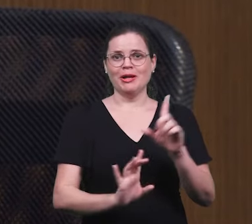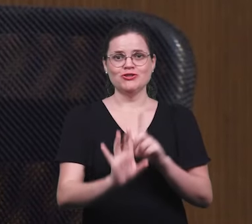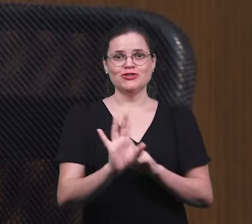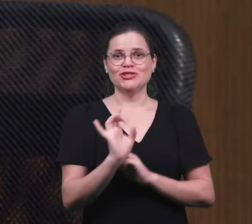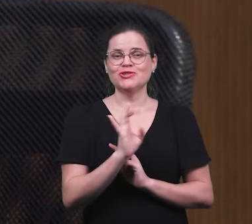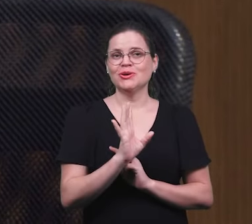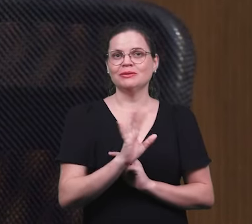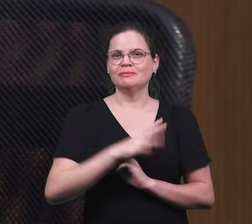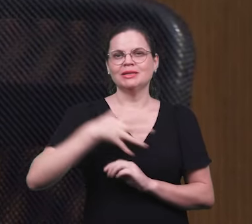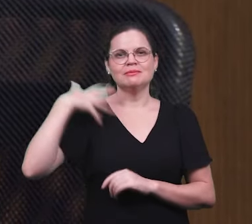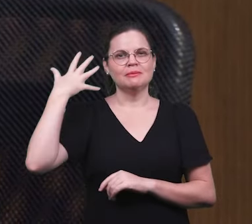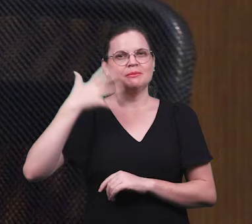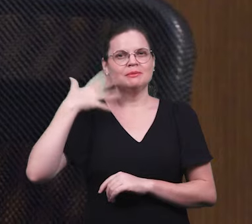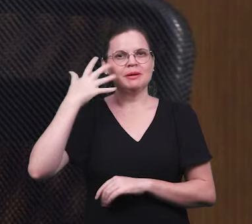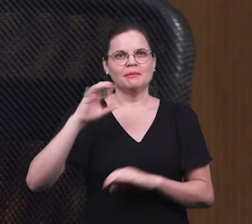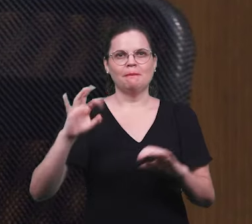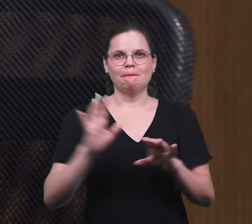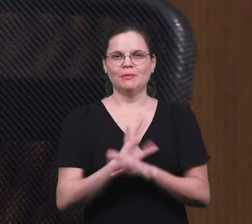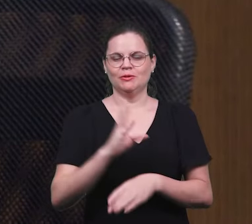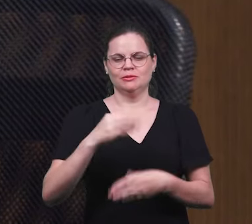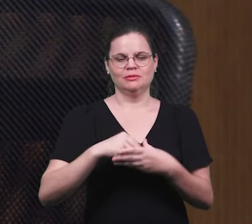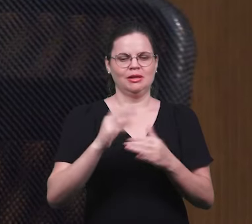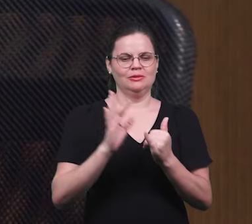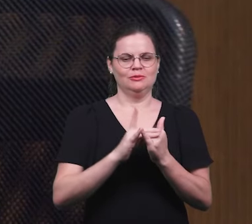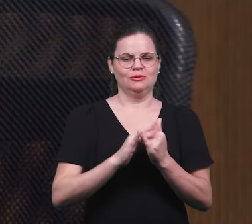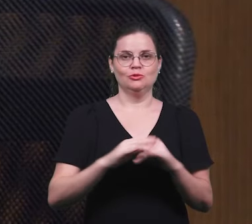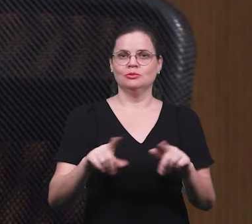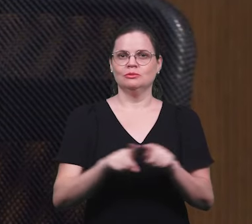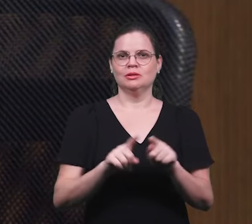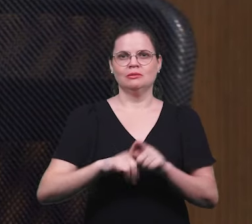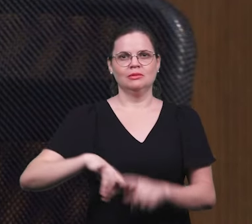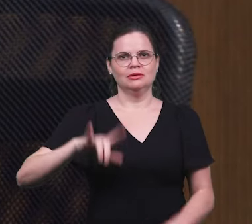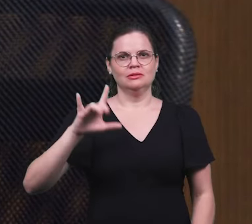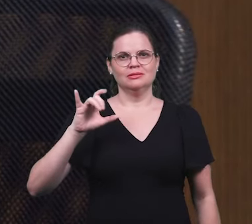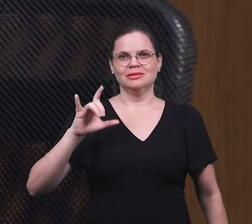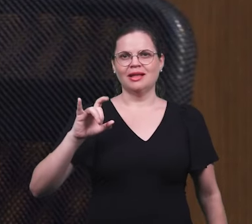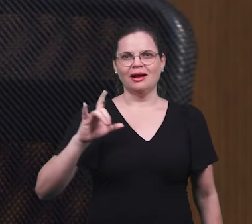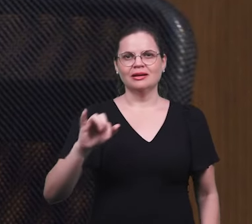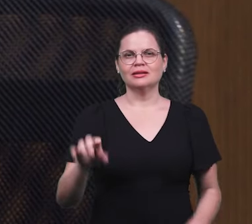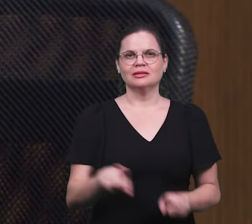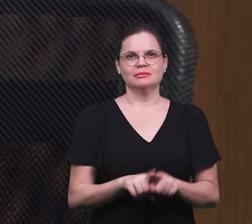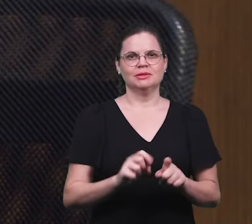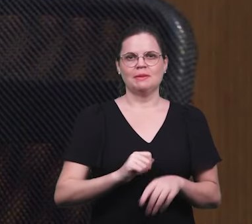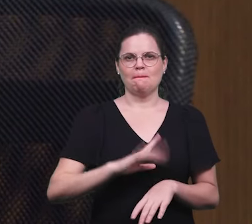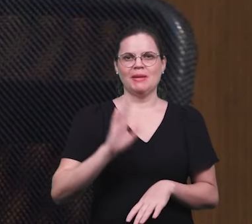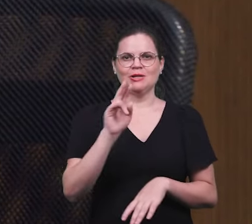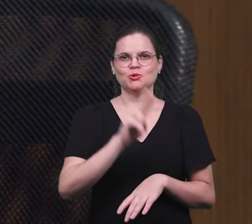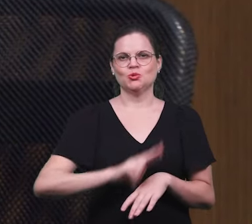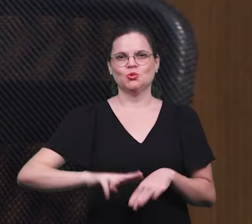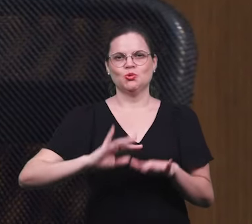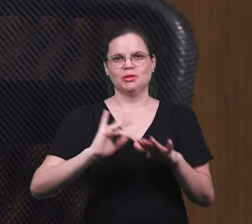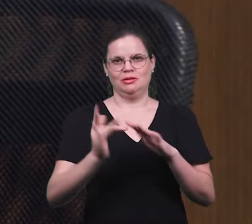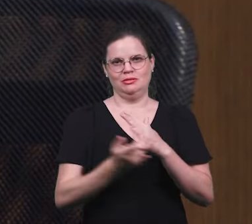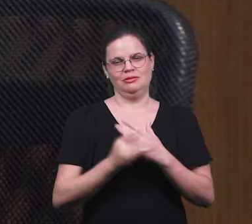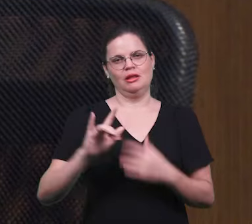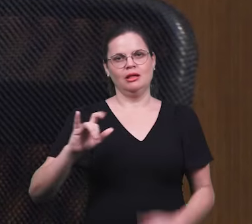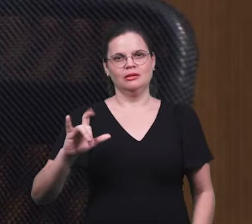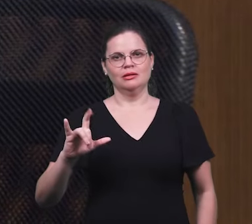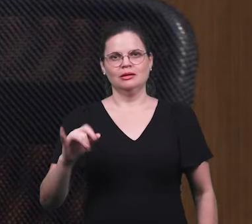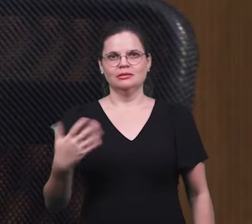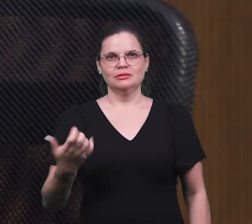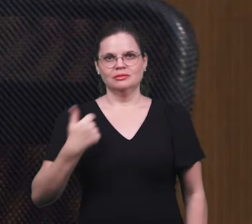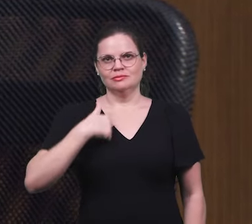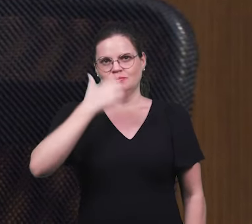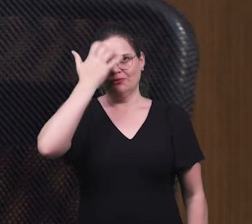tantas mensagens que já tem ali no YouTube, no Instagram mesmo, né? Que eu acho que hoje é a rede mais utilizada.